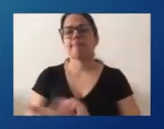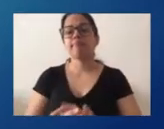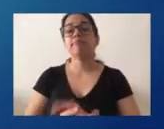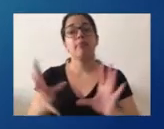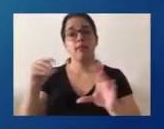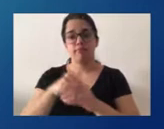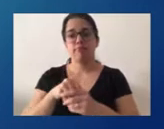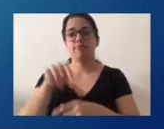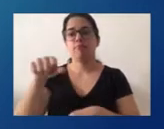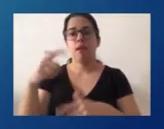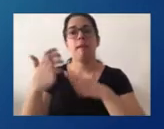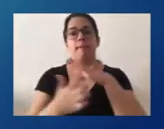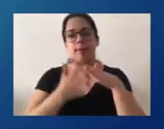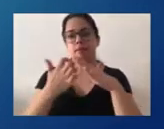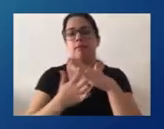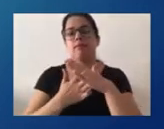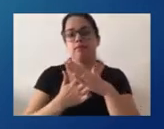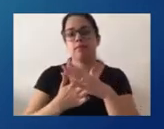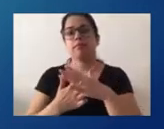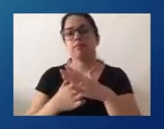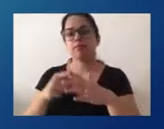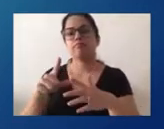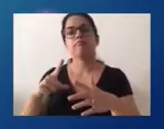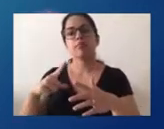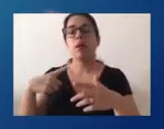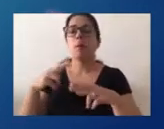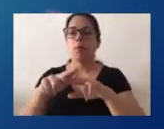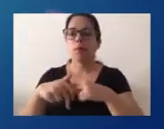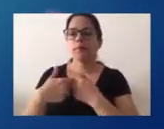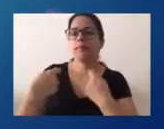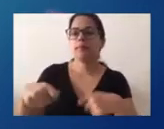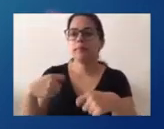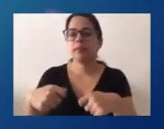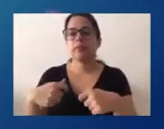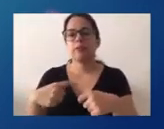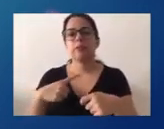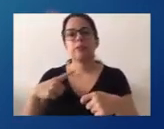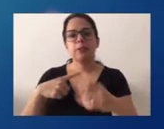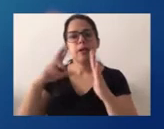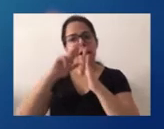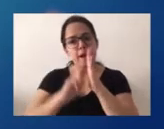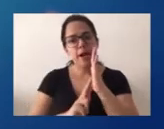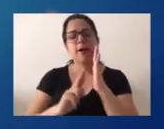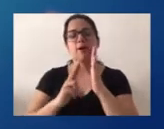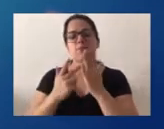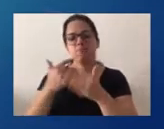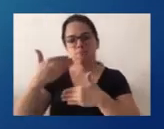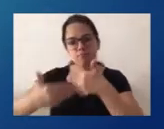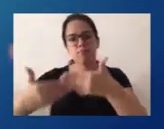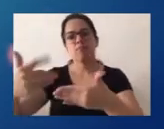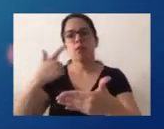essa pessoa. Então, isso aqui é dentro de uma empresa, né, que tem realmente que seguir todos esses protocolos, né, de manutenção.